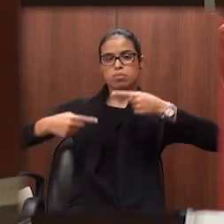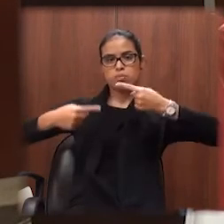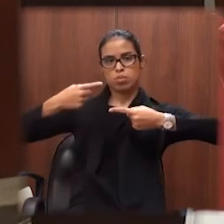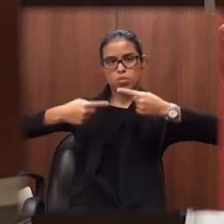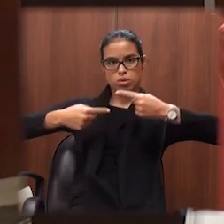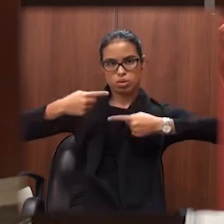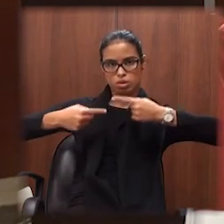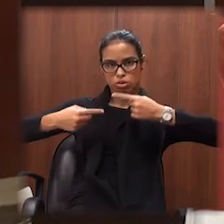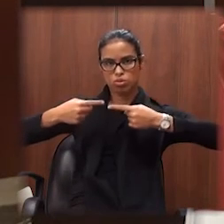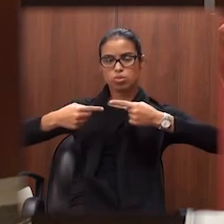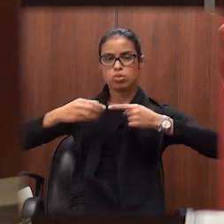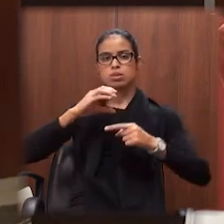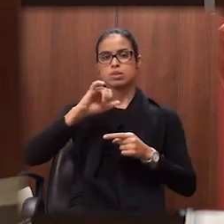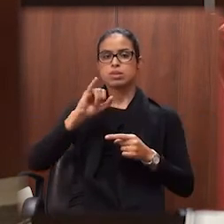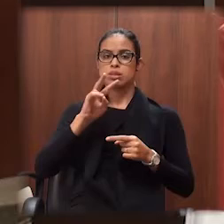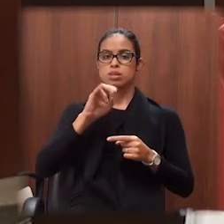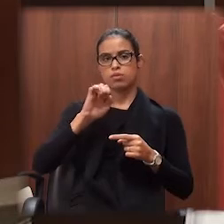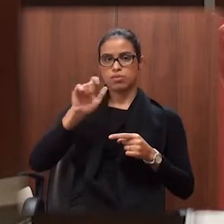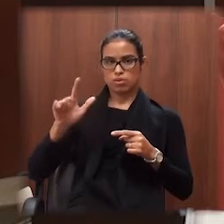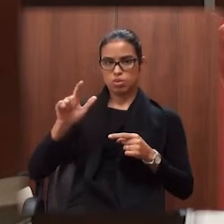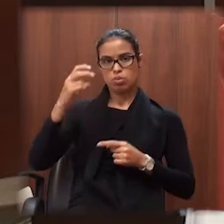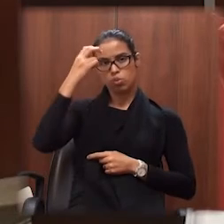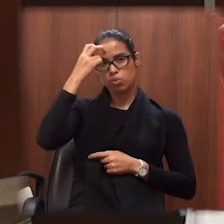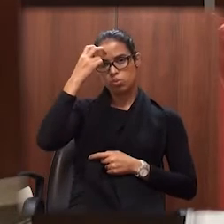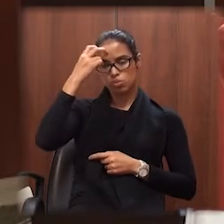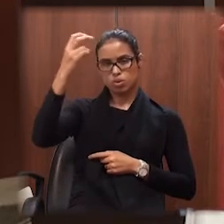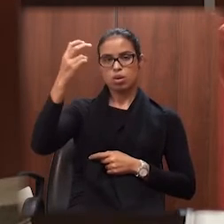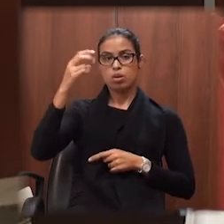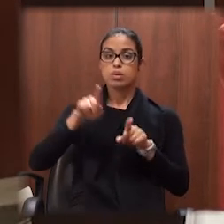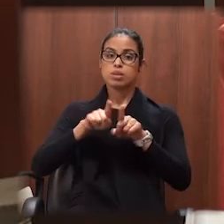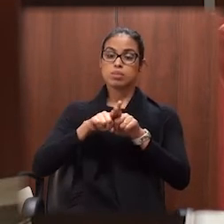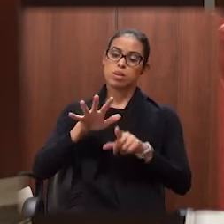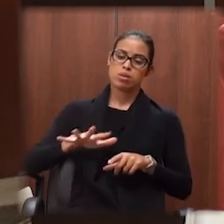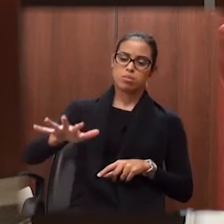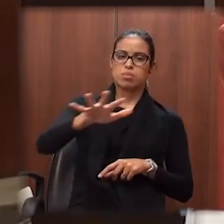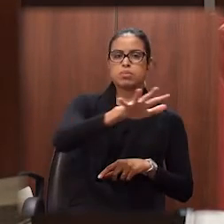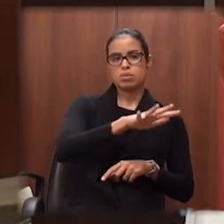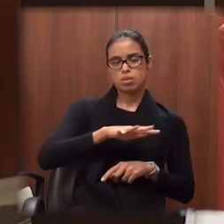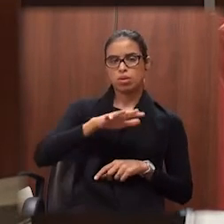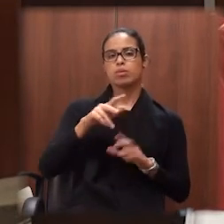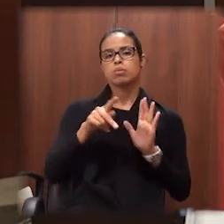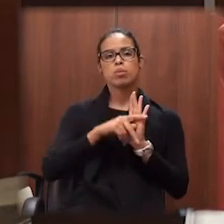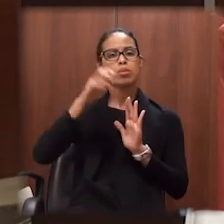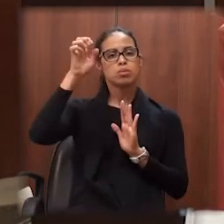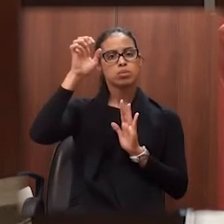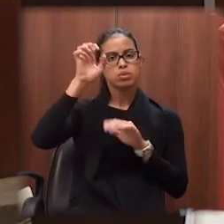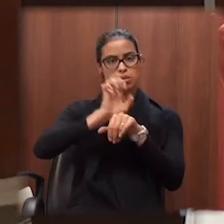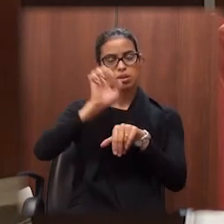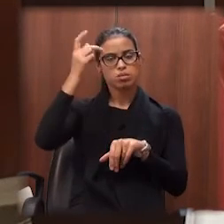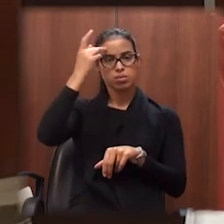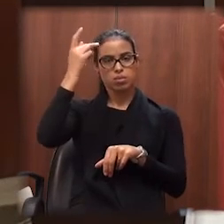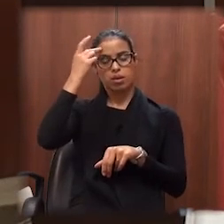político, civil, cultural e ambiental do Estado de São Paulo. Isso já